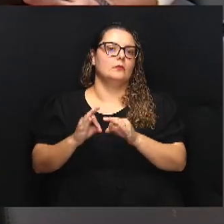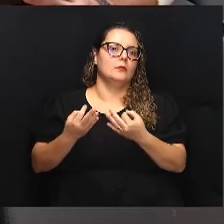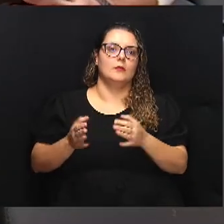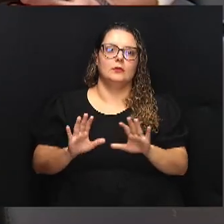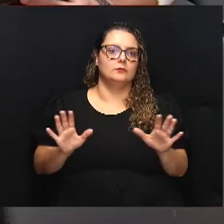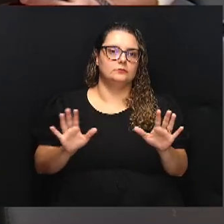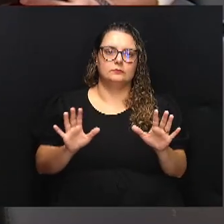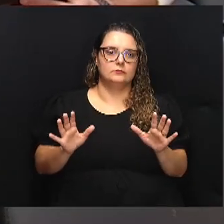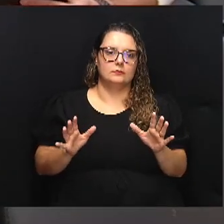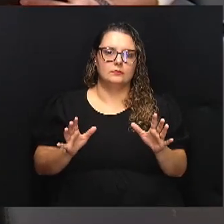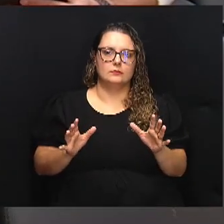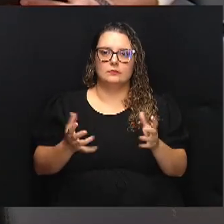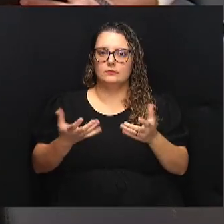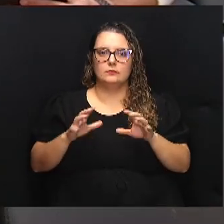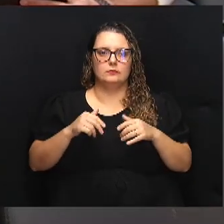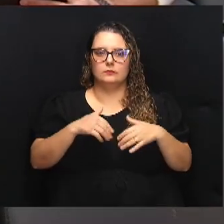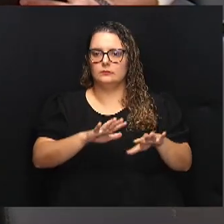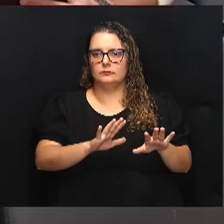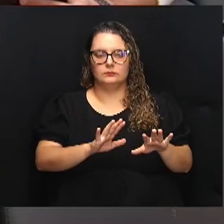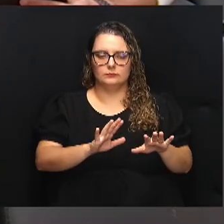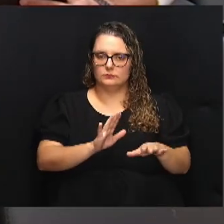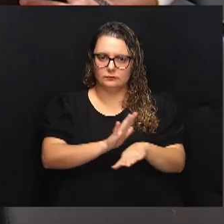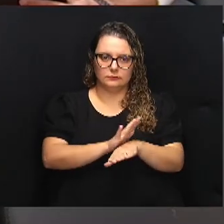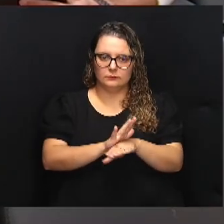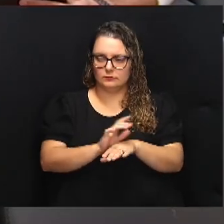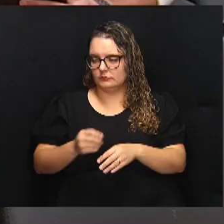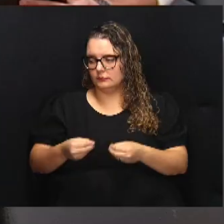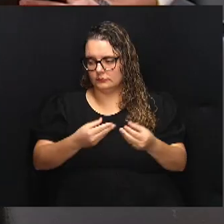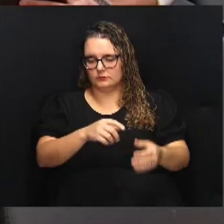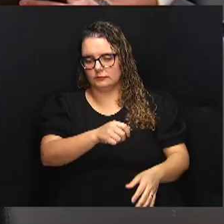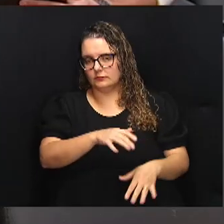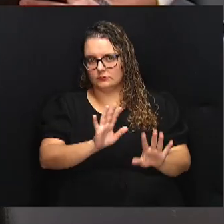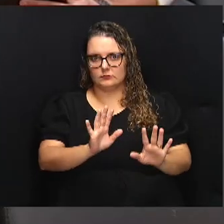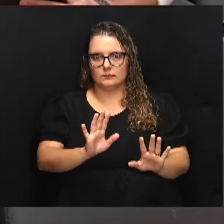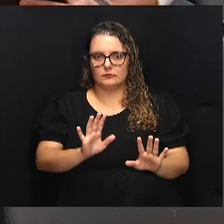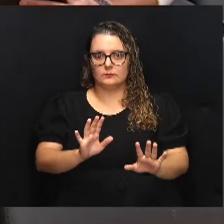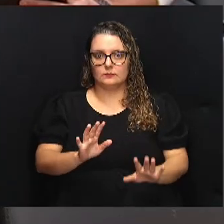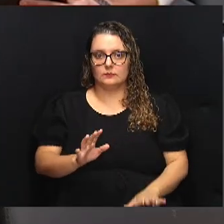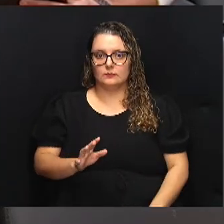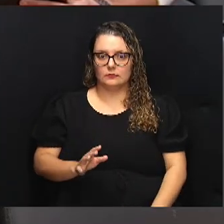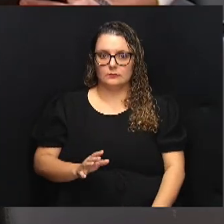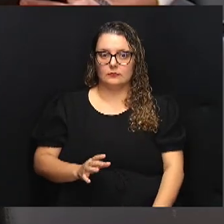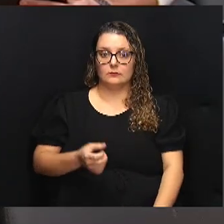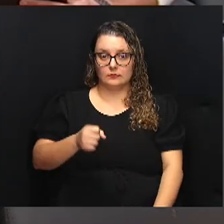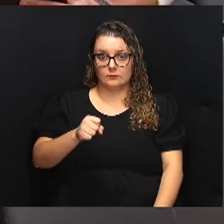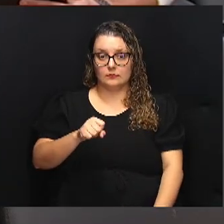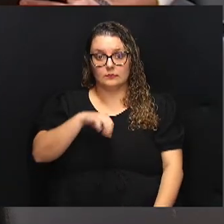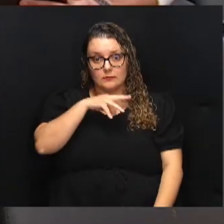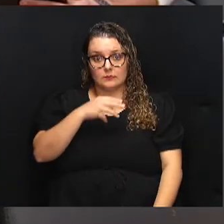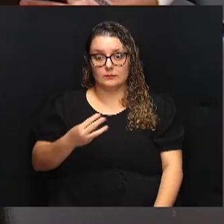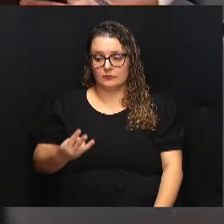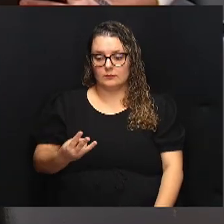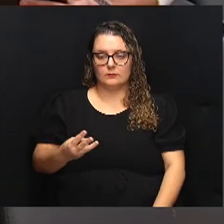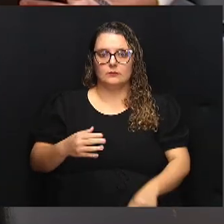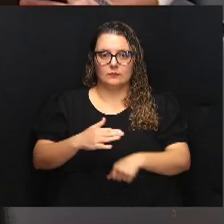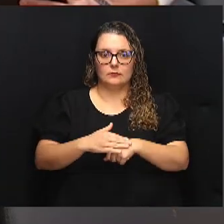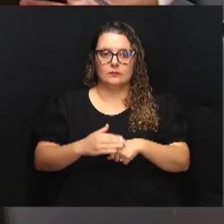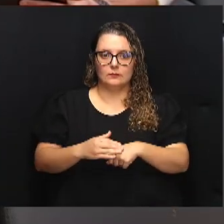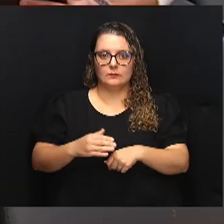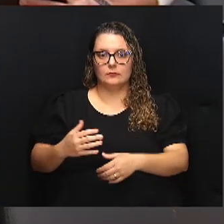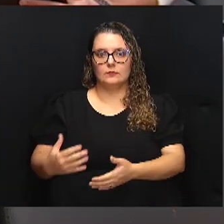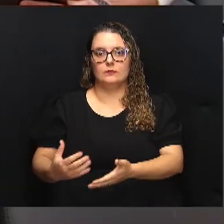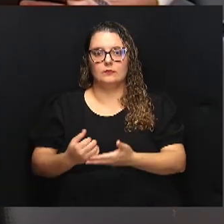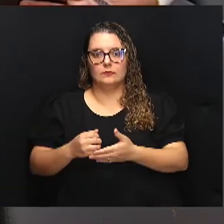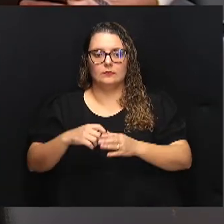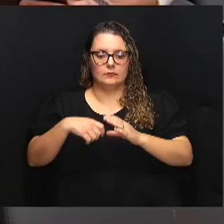nem quis vir ajudar. Mandou a chave, nós entramos lá, mas assim, eram 8 animais, só 3 eram dóceis. Eu consegui pegar, a gente